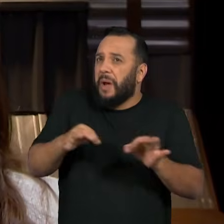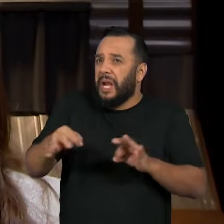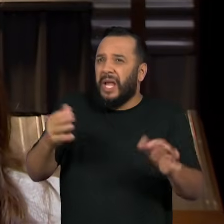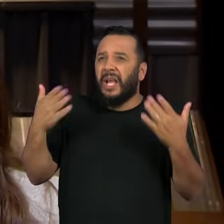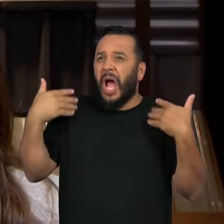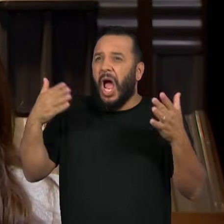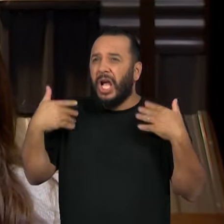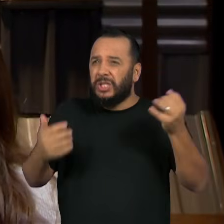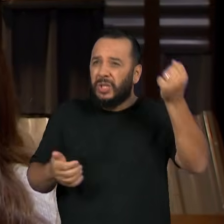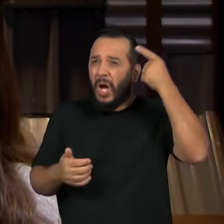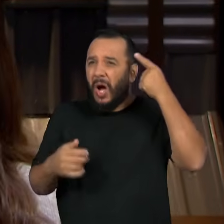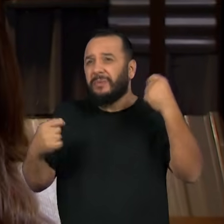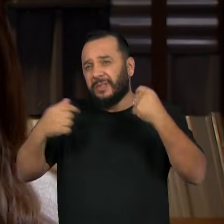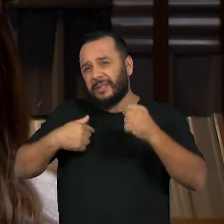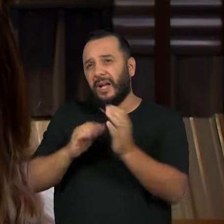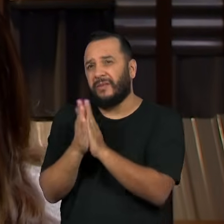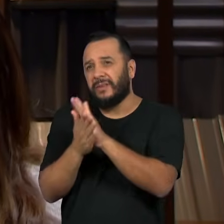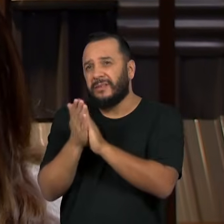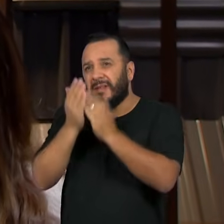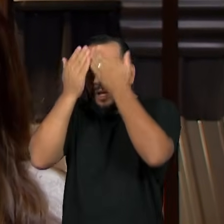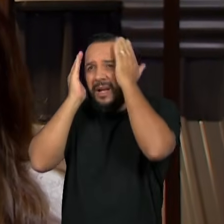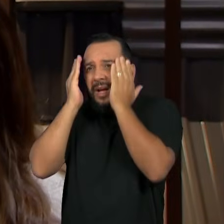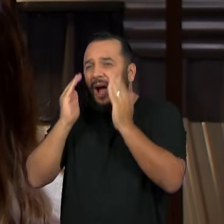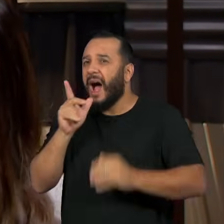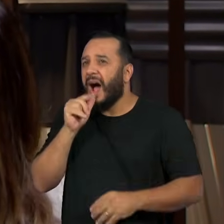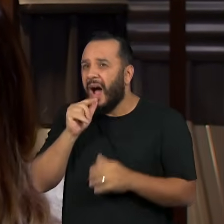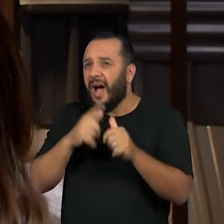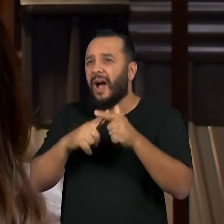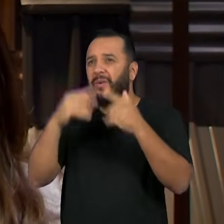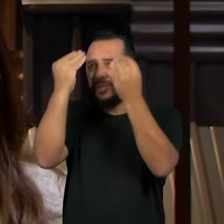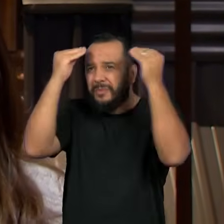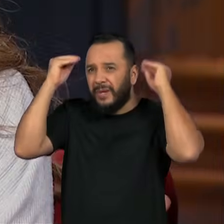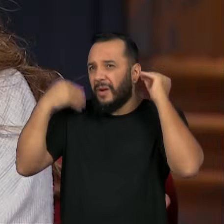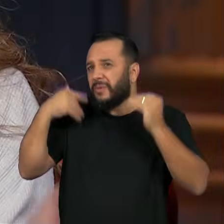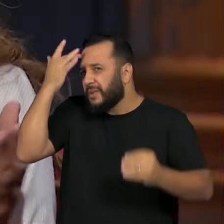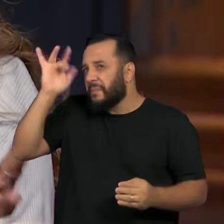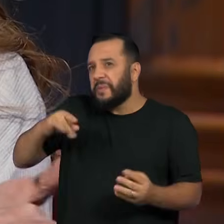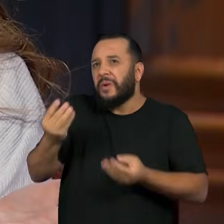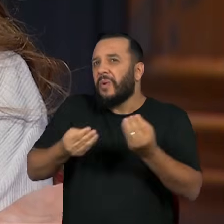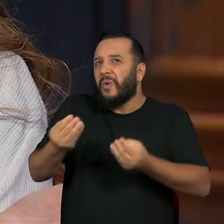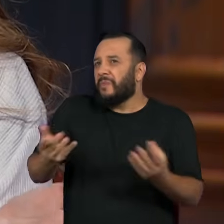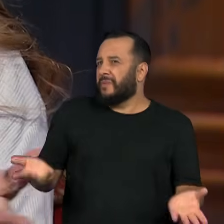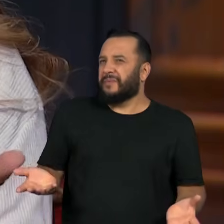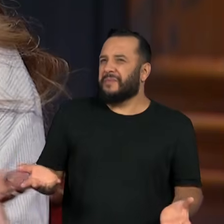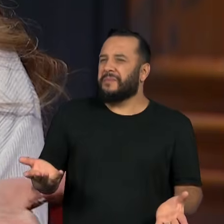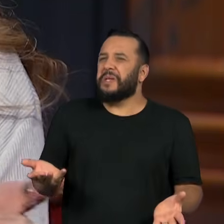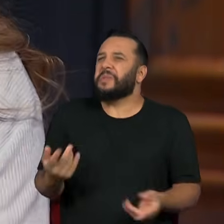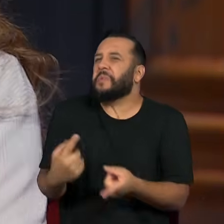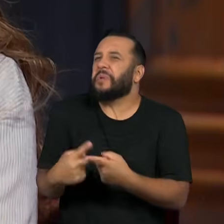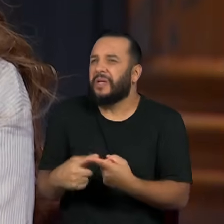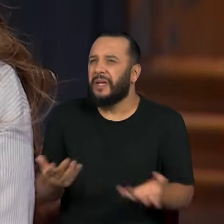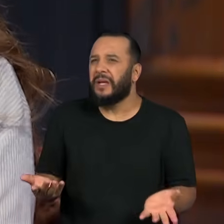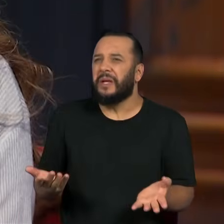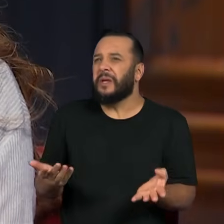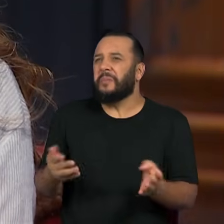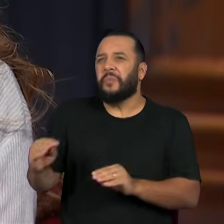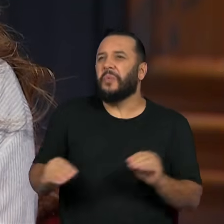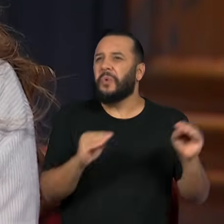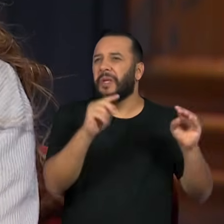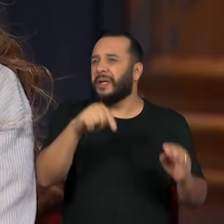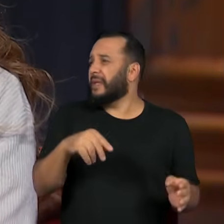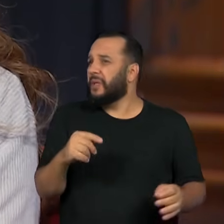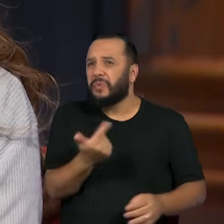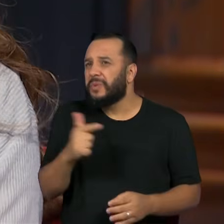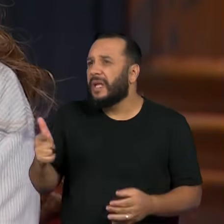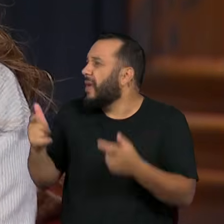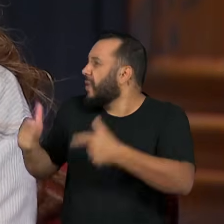Precisava trazer protetor solar, água, chapéu. Não imaginava. Mas imagino, como? Mas não tem isso aqui para a